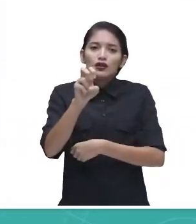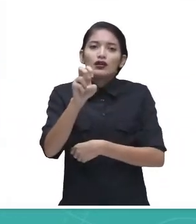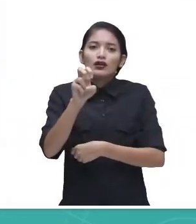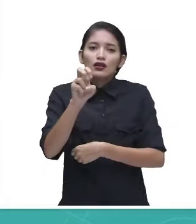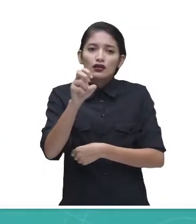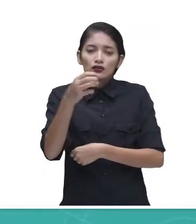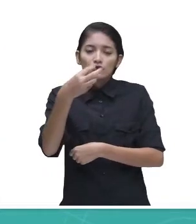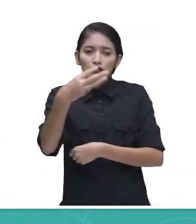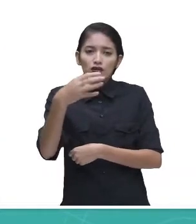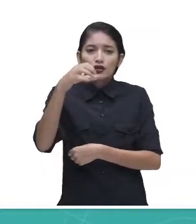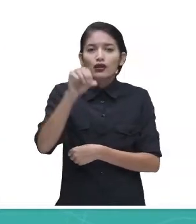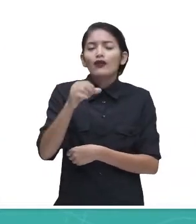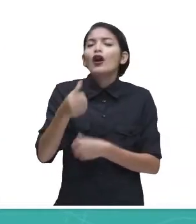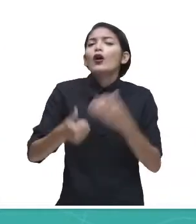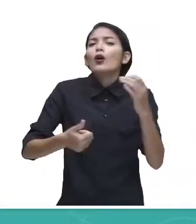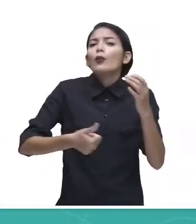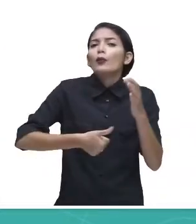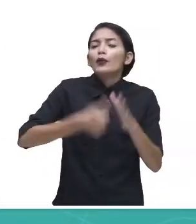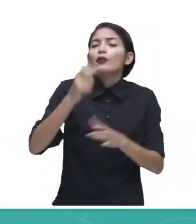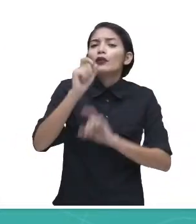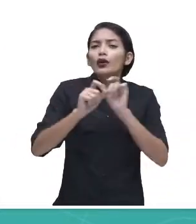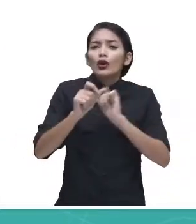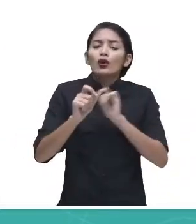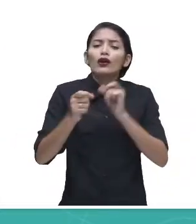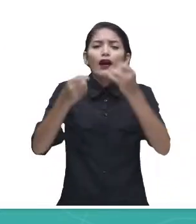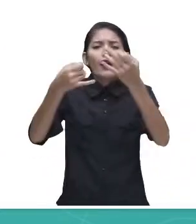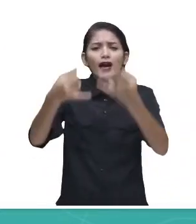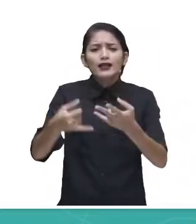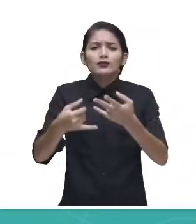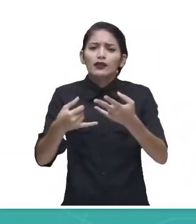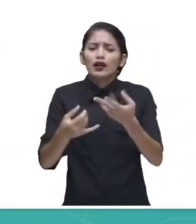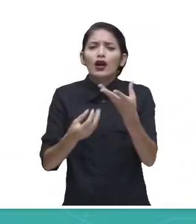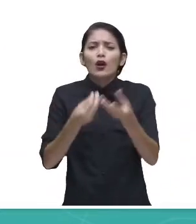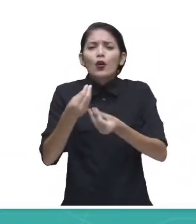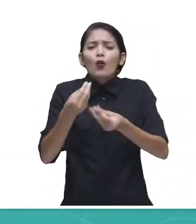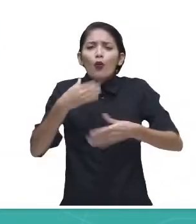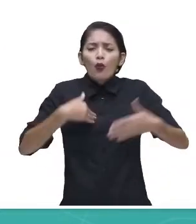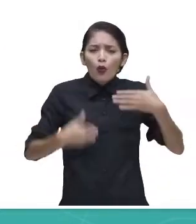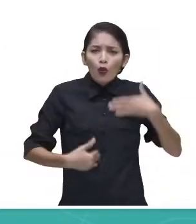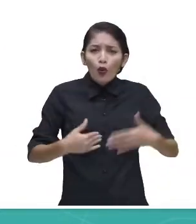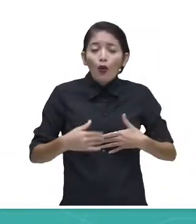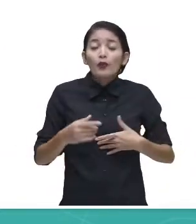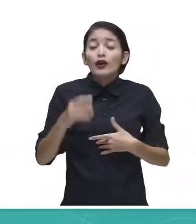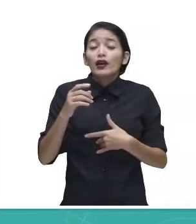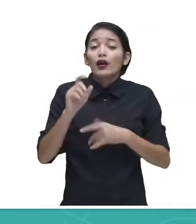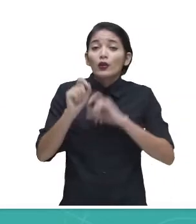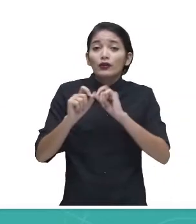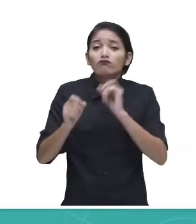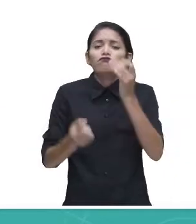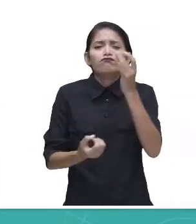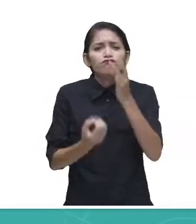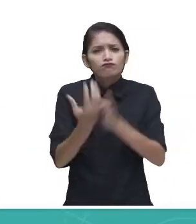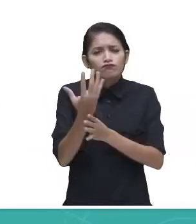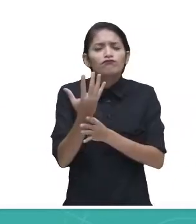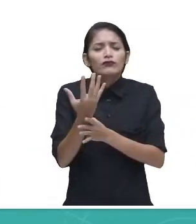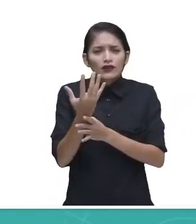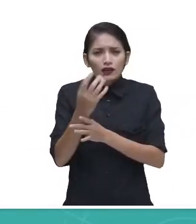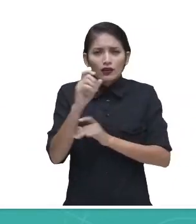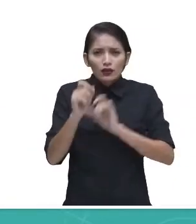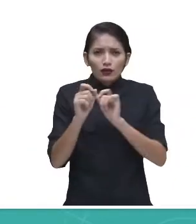Foi o pioneiro a falar de anatomia. Então, ele é considerado o fundador da